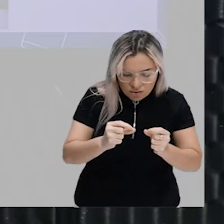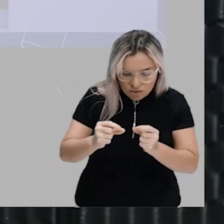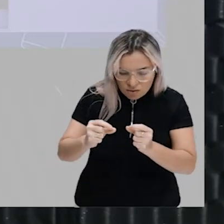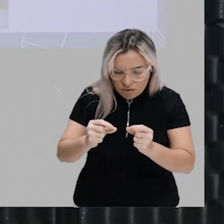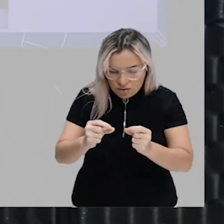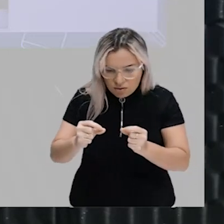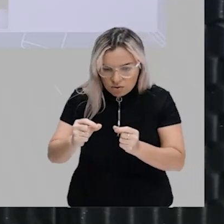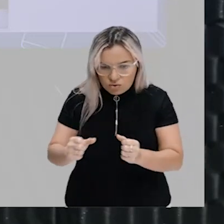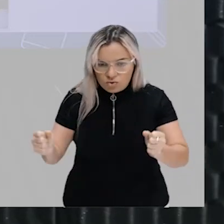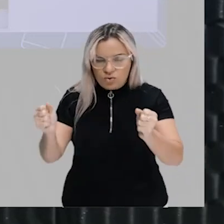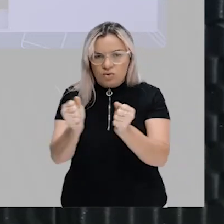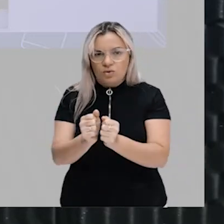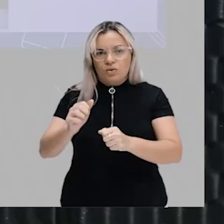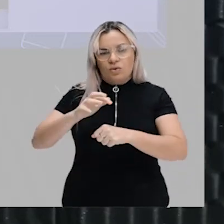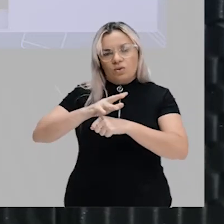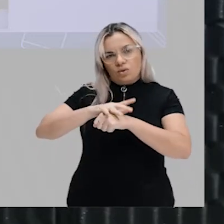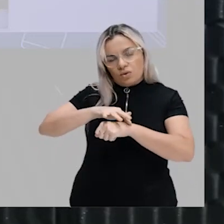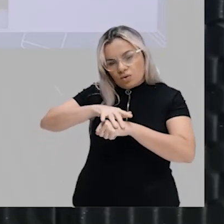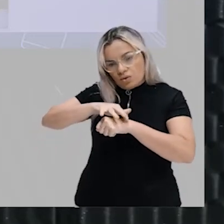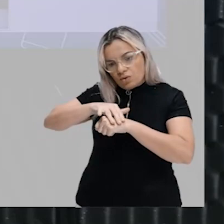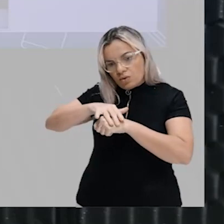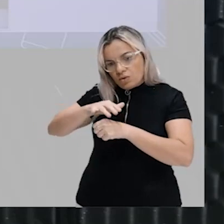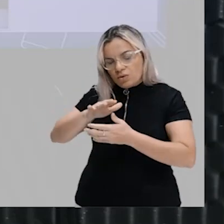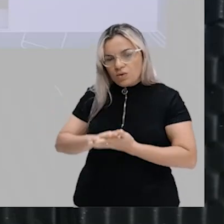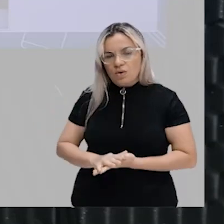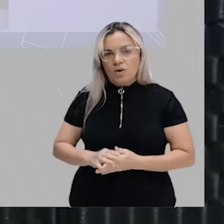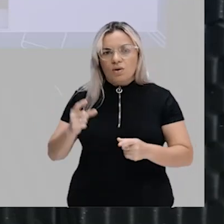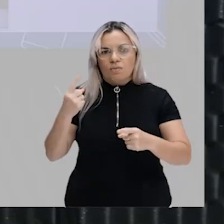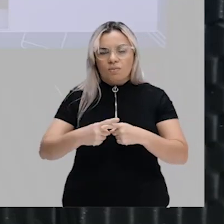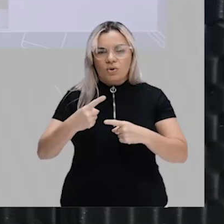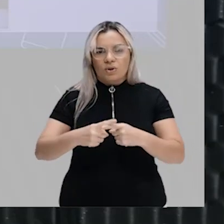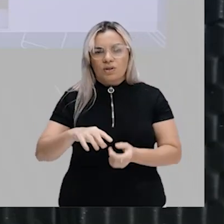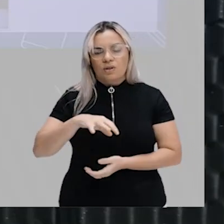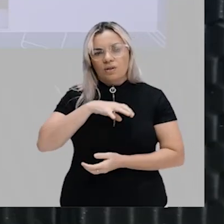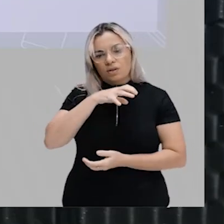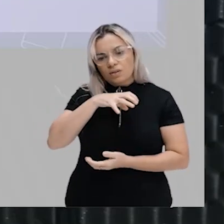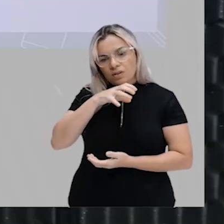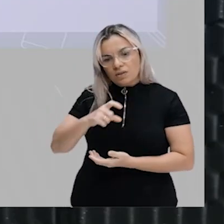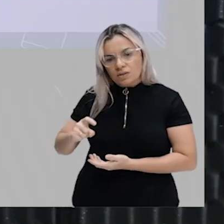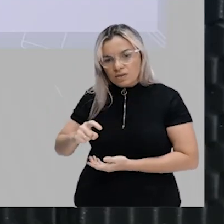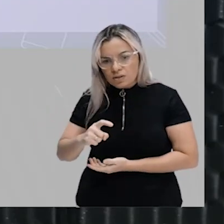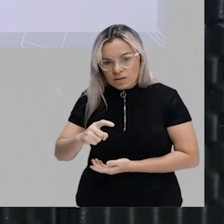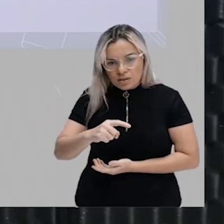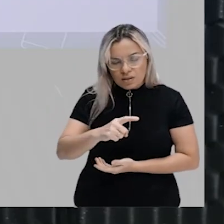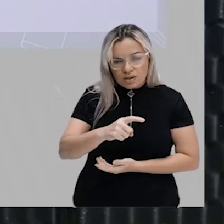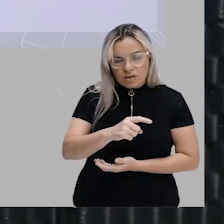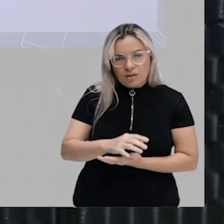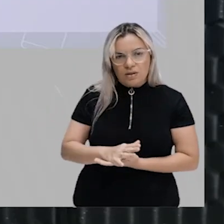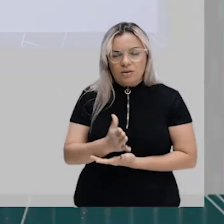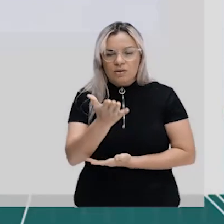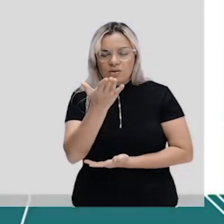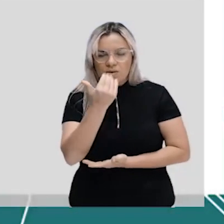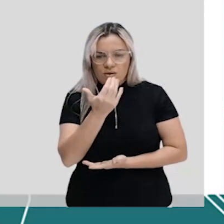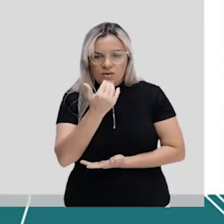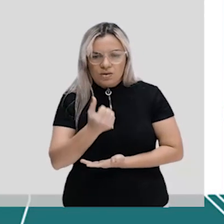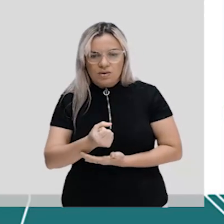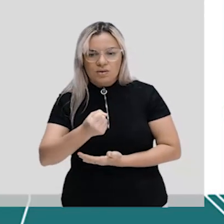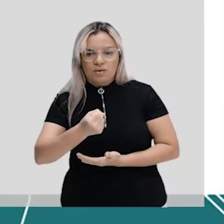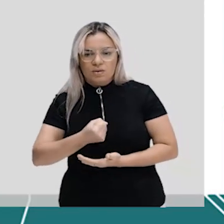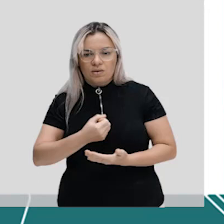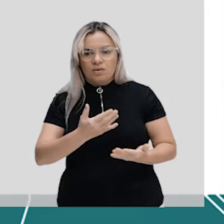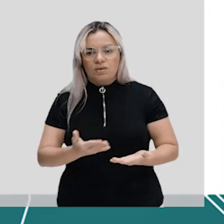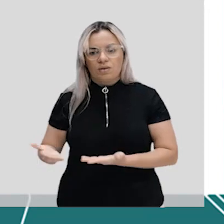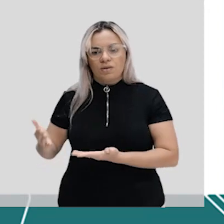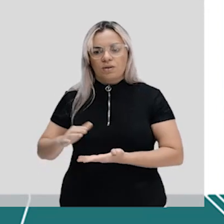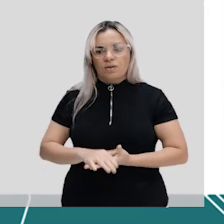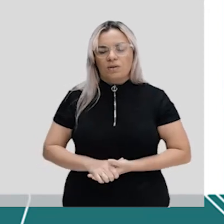essa doença, porque esses animais eles ingeriam fezes e cadáveres de animais doentes, tá? Apareceu